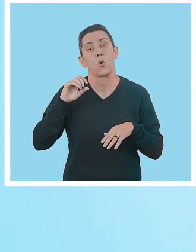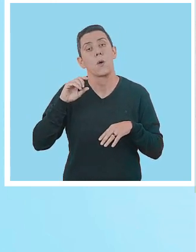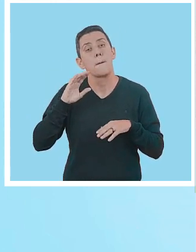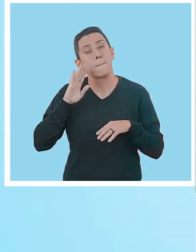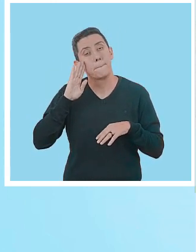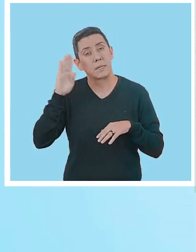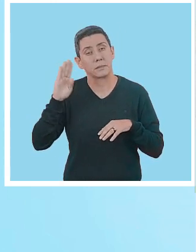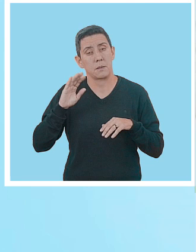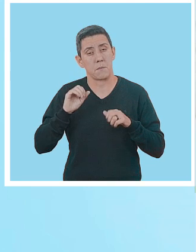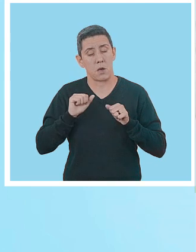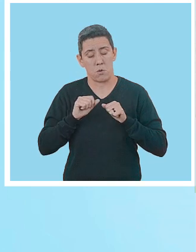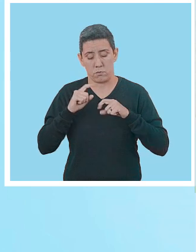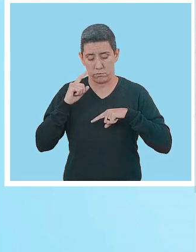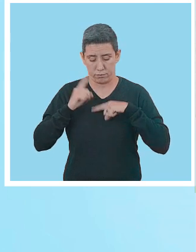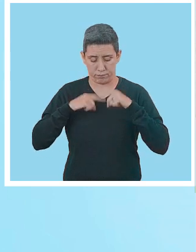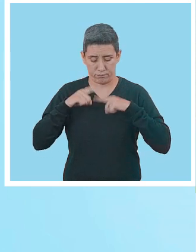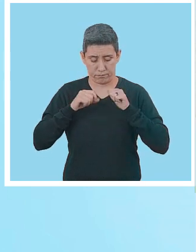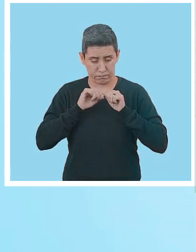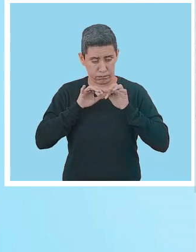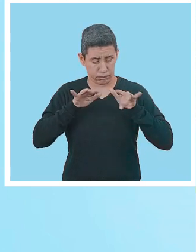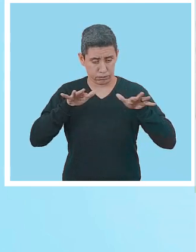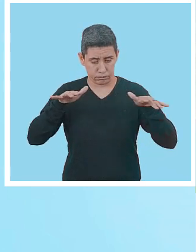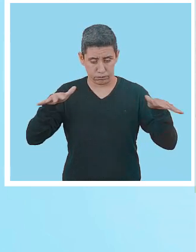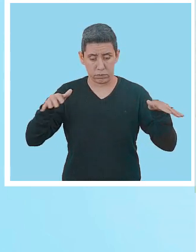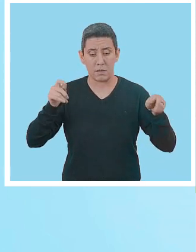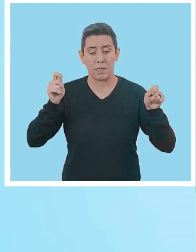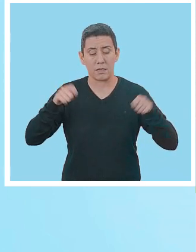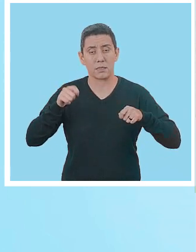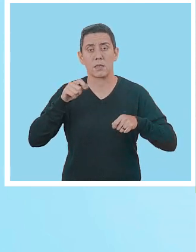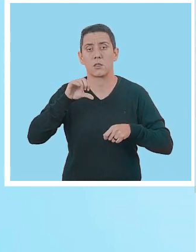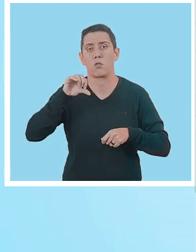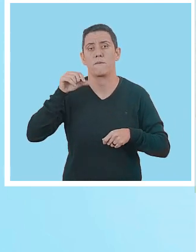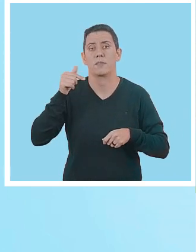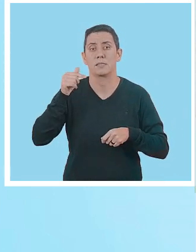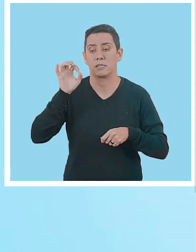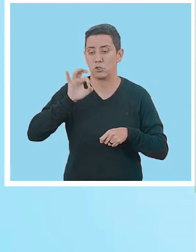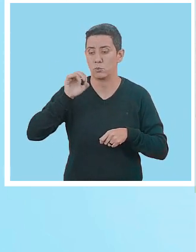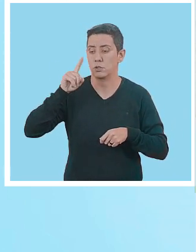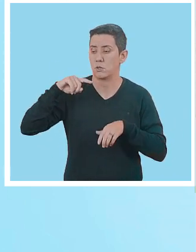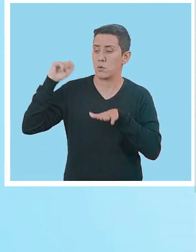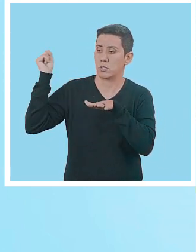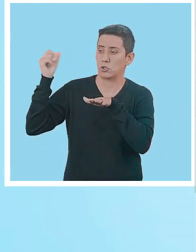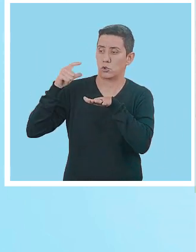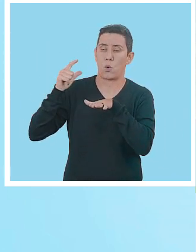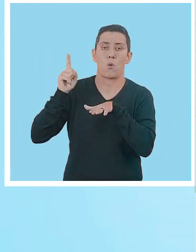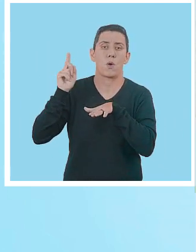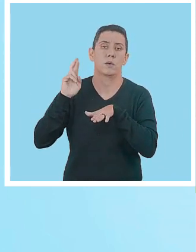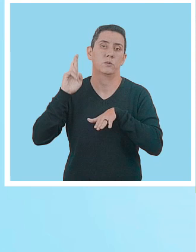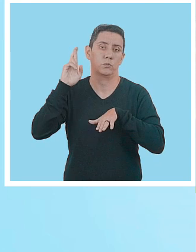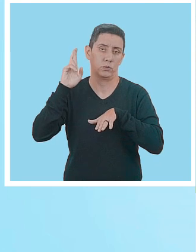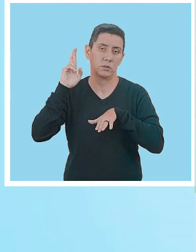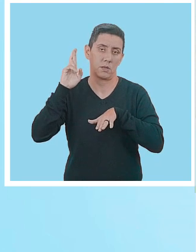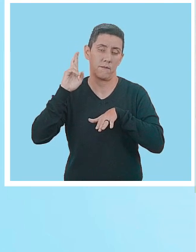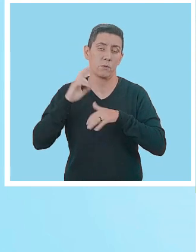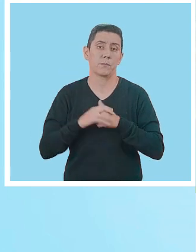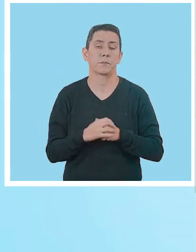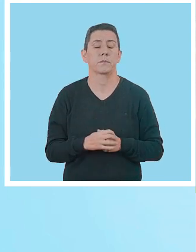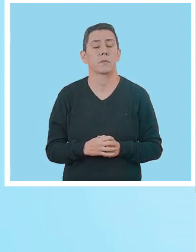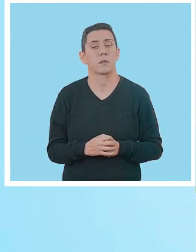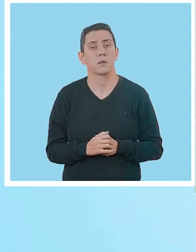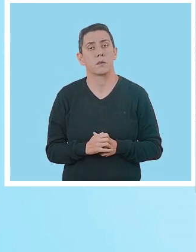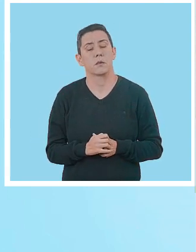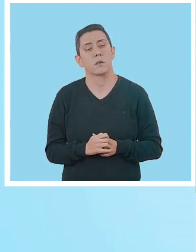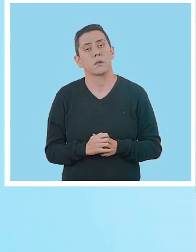distribuída na capacidade instalada de geração distribuída vende fonte solar fotovoltaica tá isso mostra né esse é o